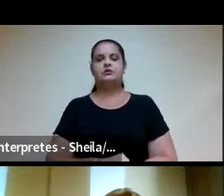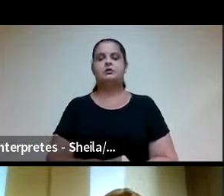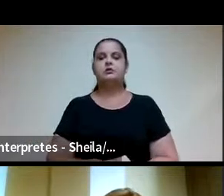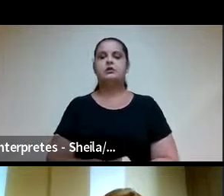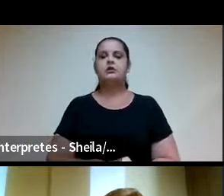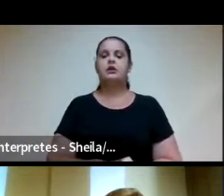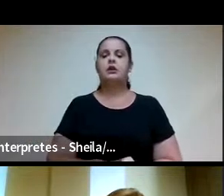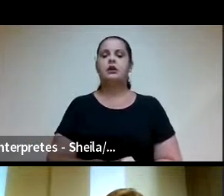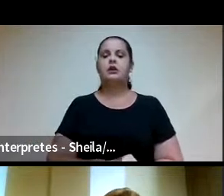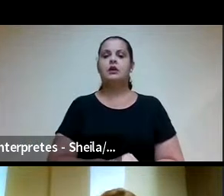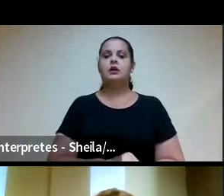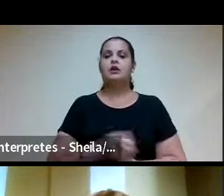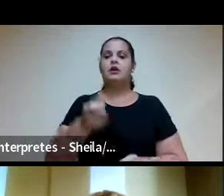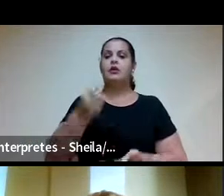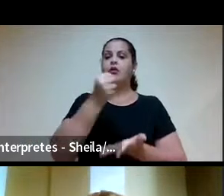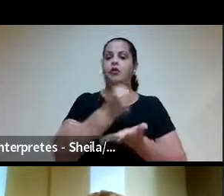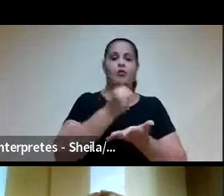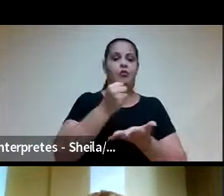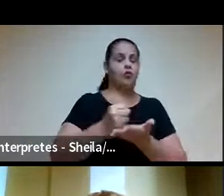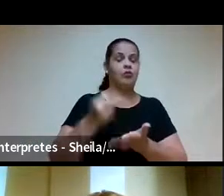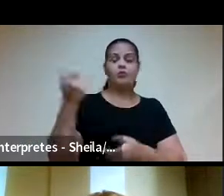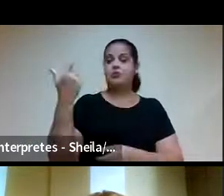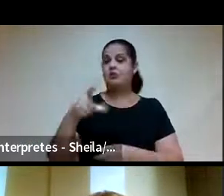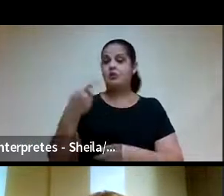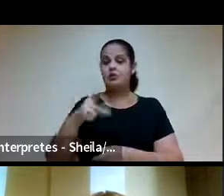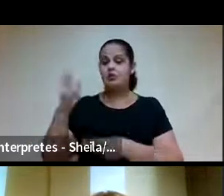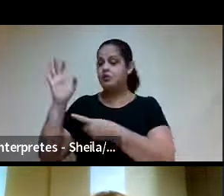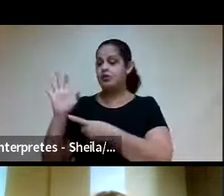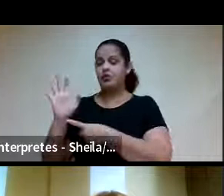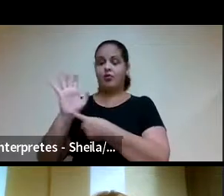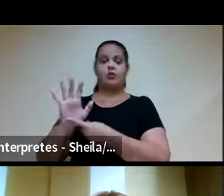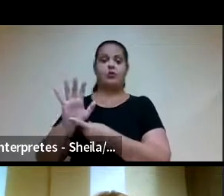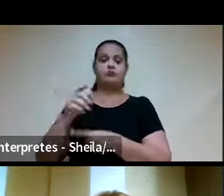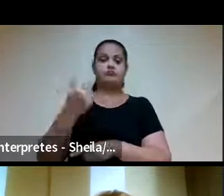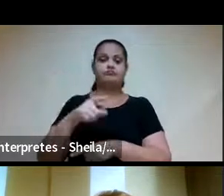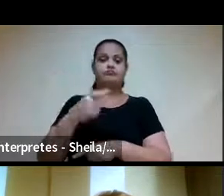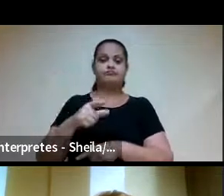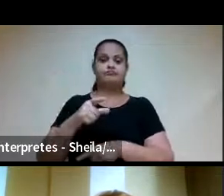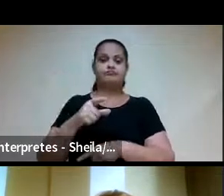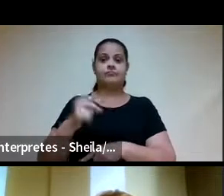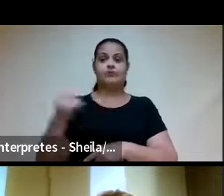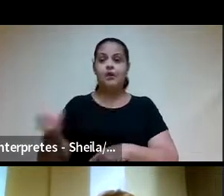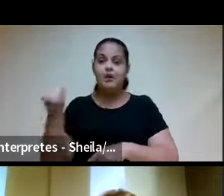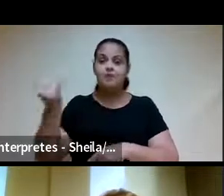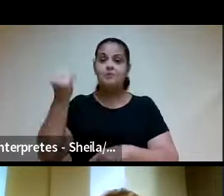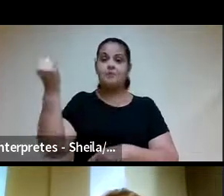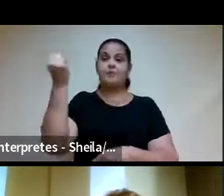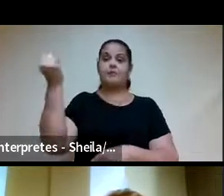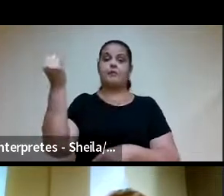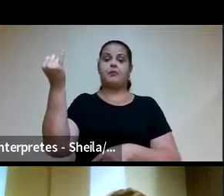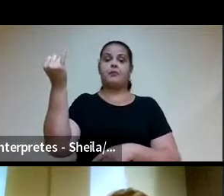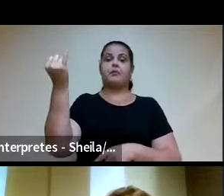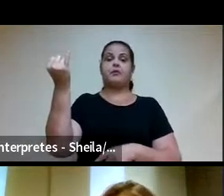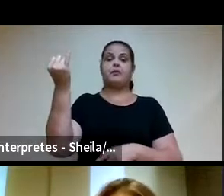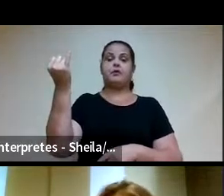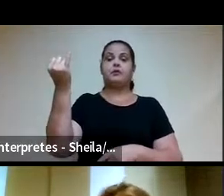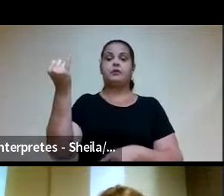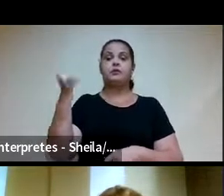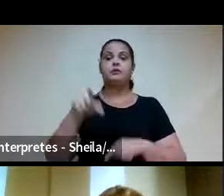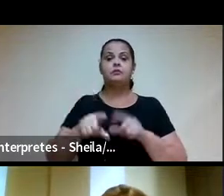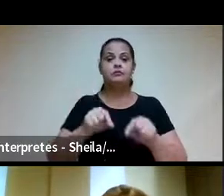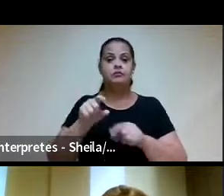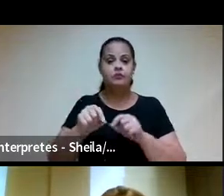autos tal documento, tal comprovação e a desincumbência do seu ônus. É importante se registrar, excelências, que na hipótese, o